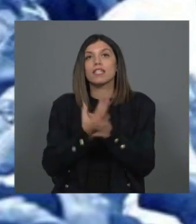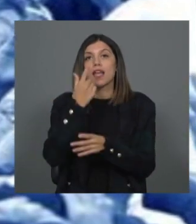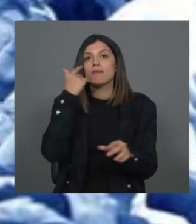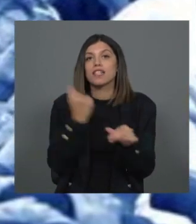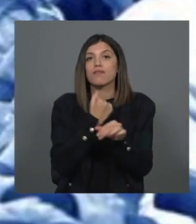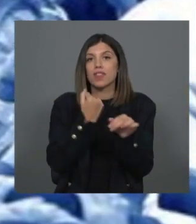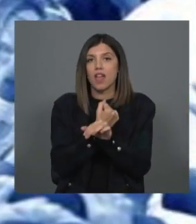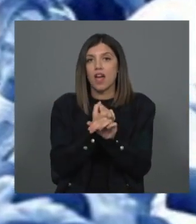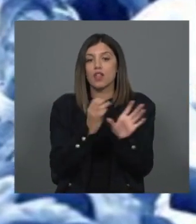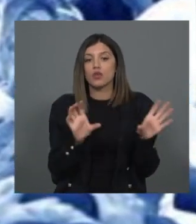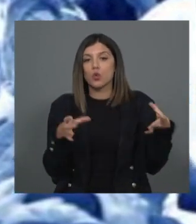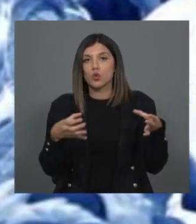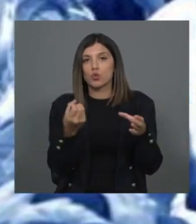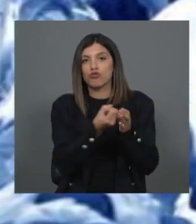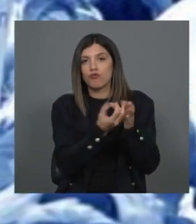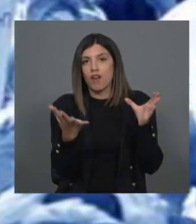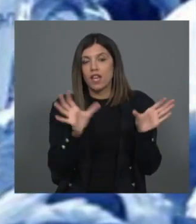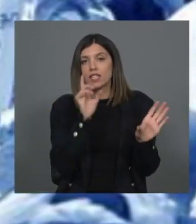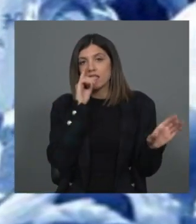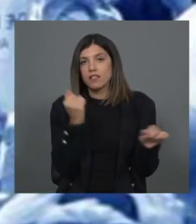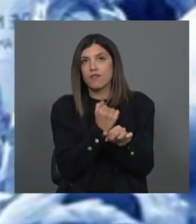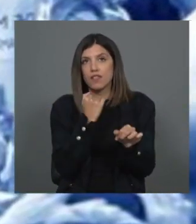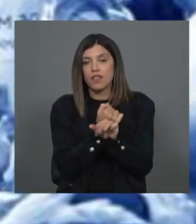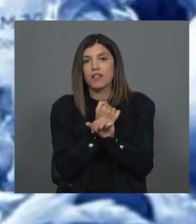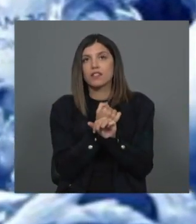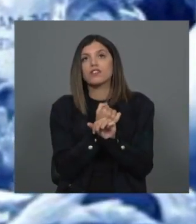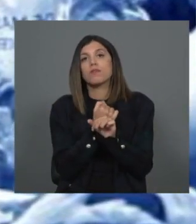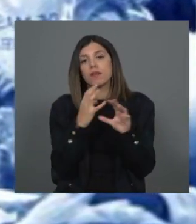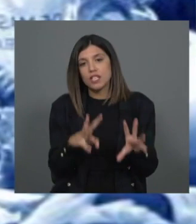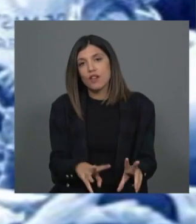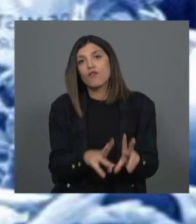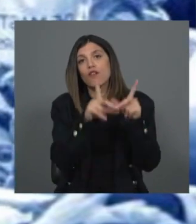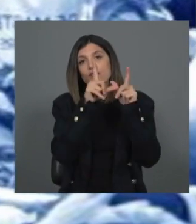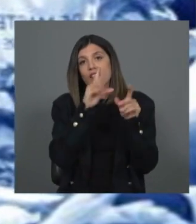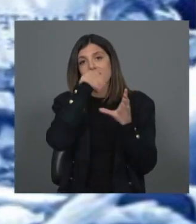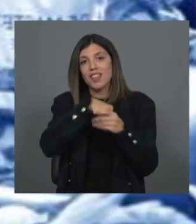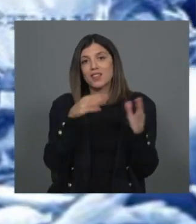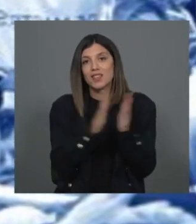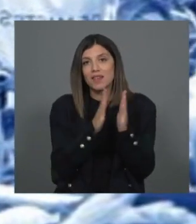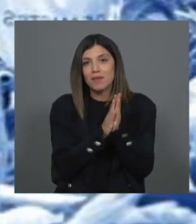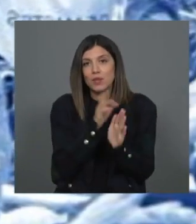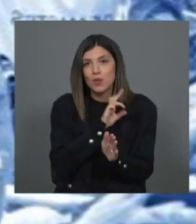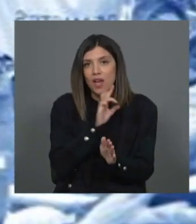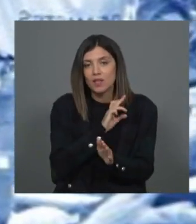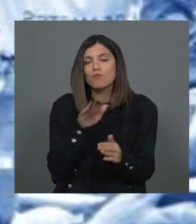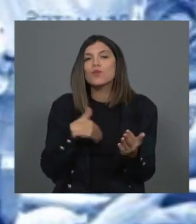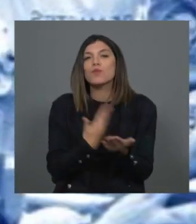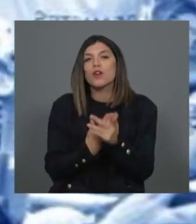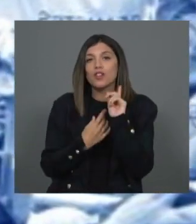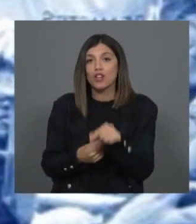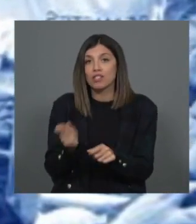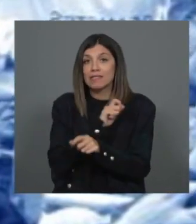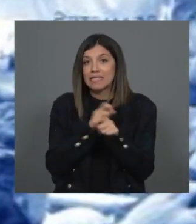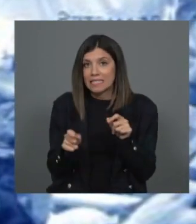assim, para de facto desenvolver na capela. Quais são as propostas? Assim, muito brevemente.